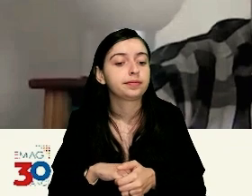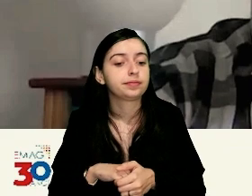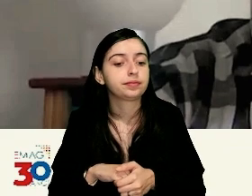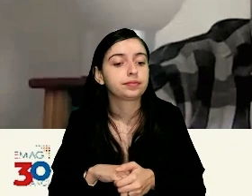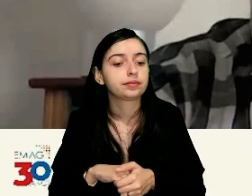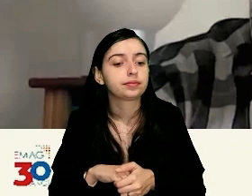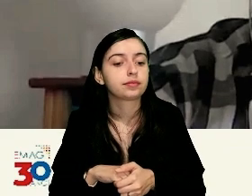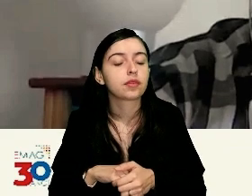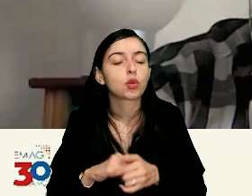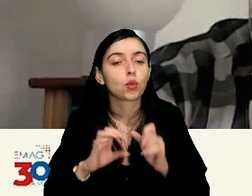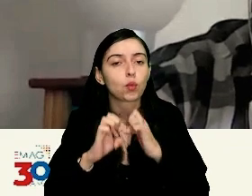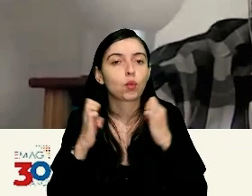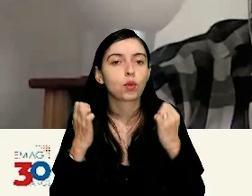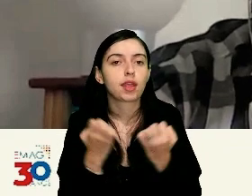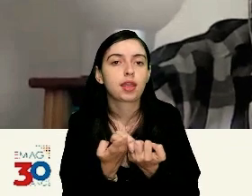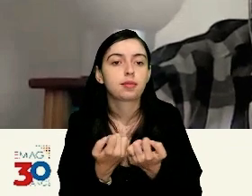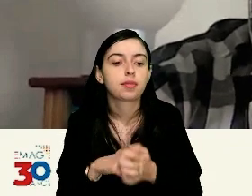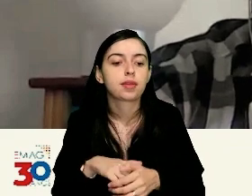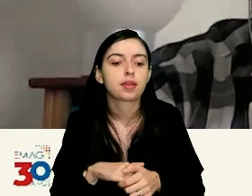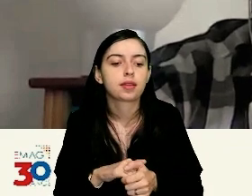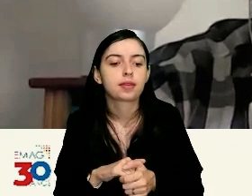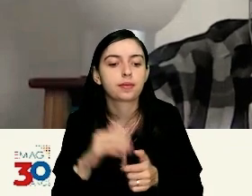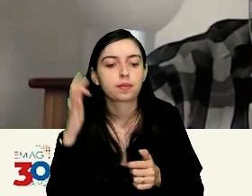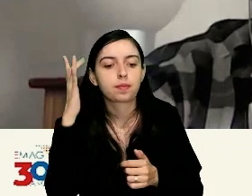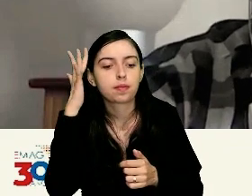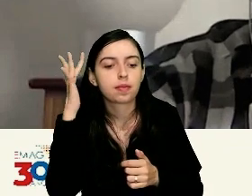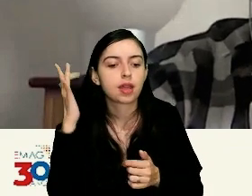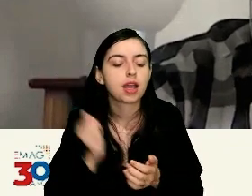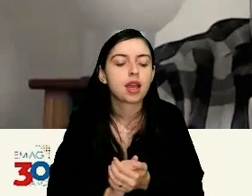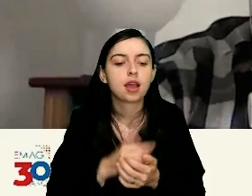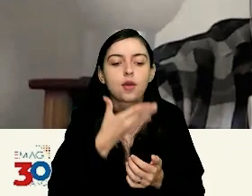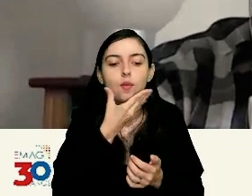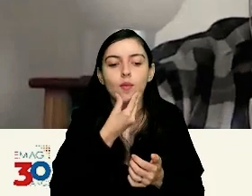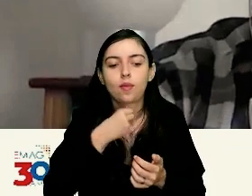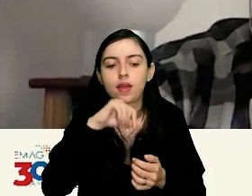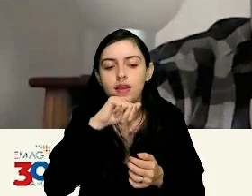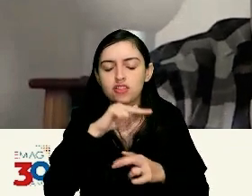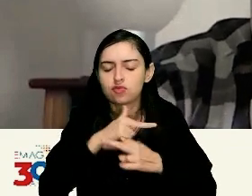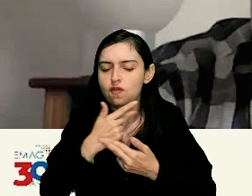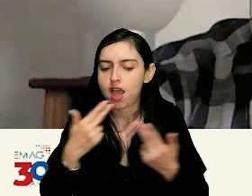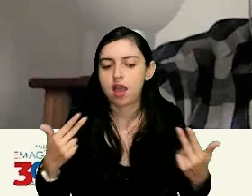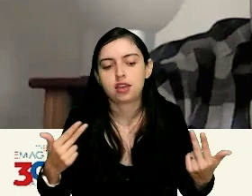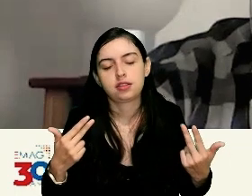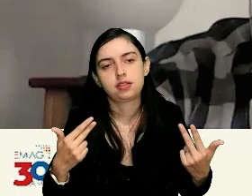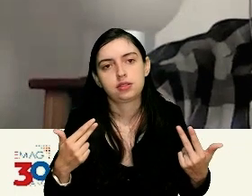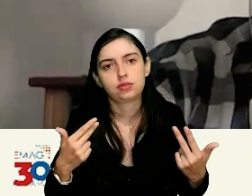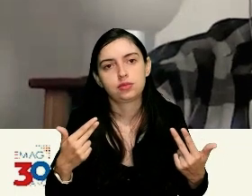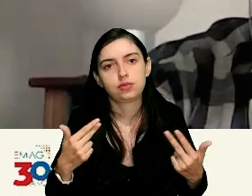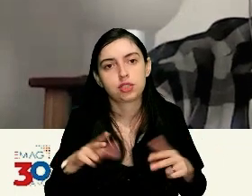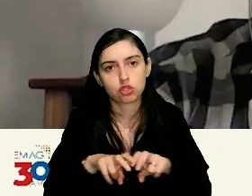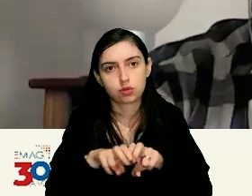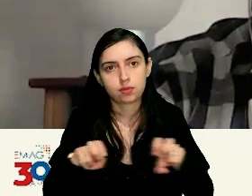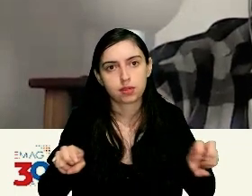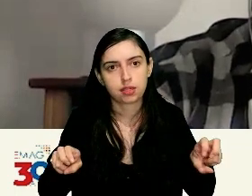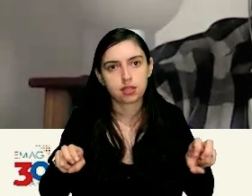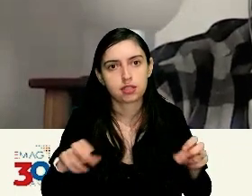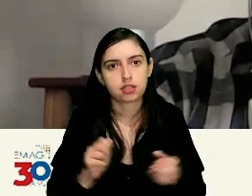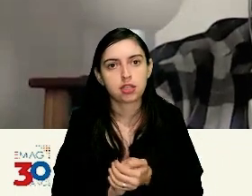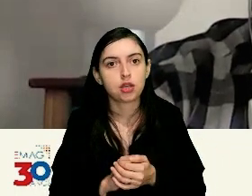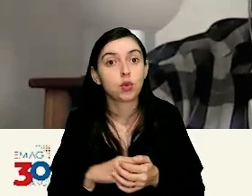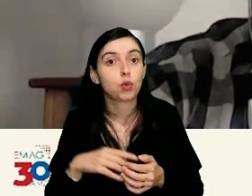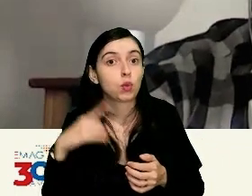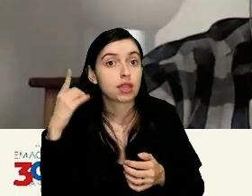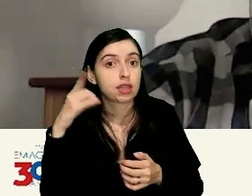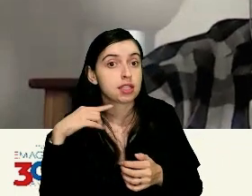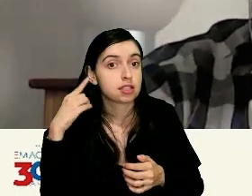webinário. Amanhã nós temos o tema Paternidades Múltiplas. A mesa vai ser presidida pela desembargadora Terezinha Caserta,